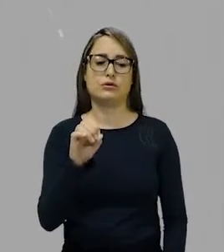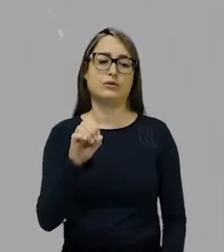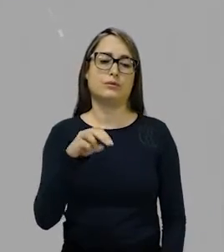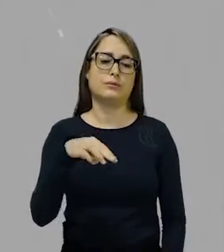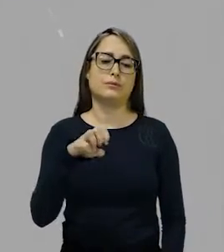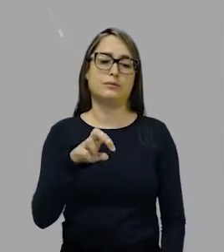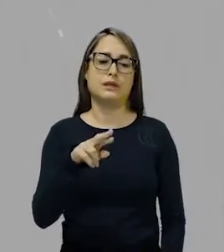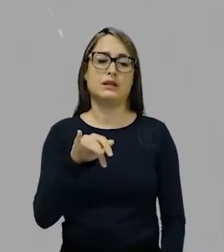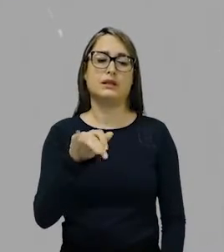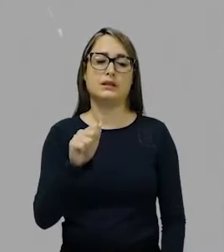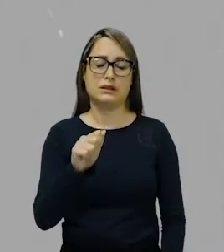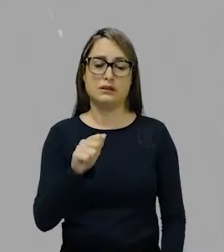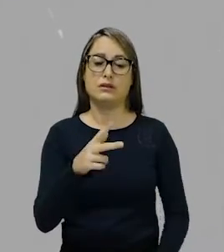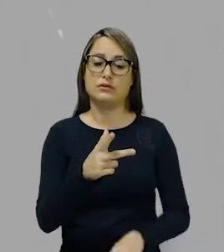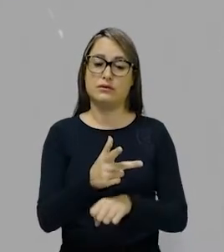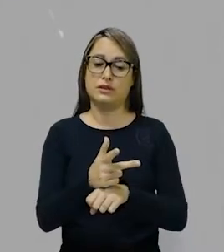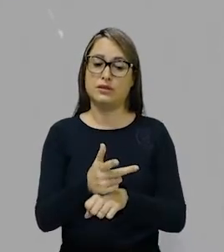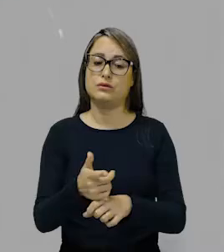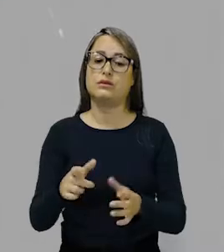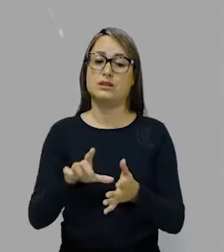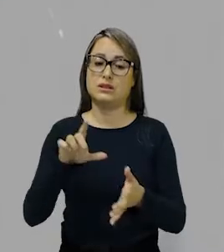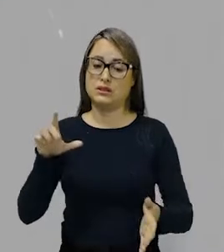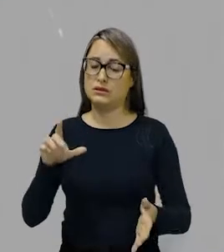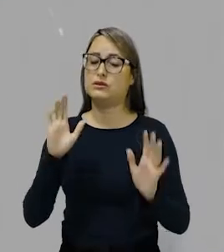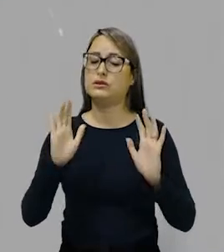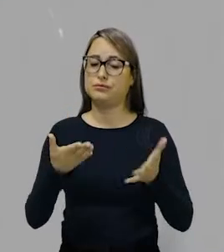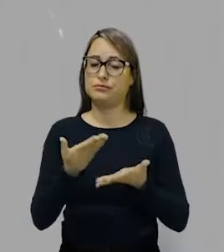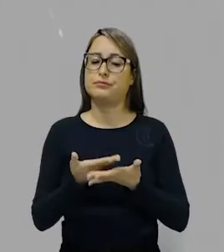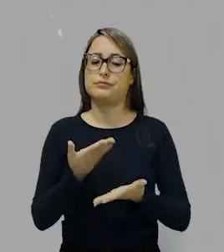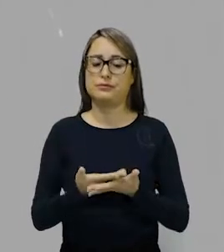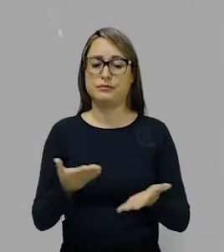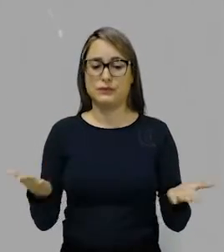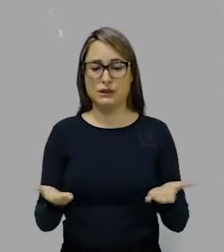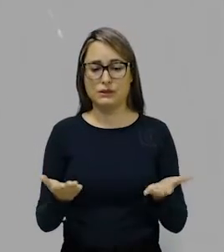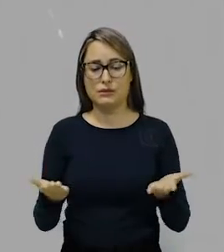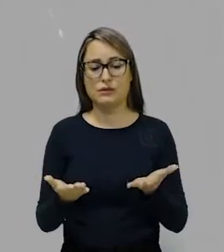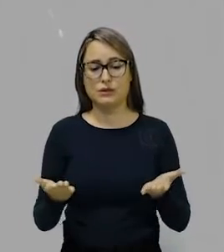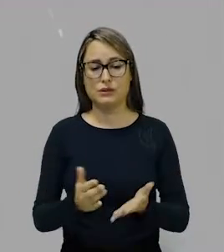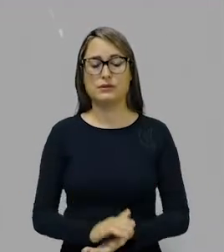vídeo anterior. Show? Bom, na aula de hoje nós vamos